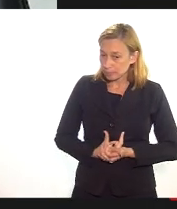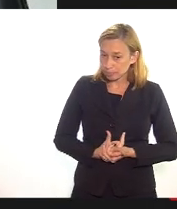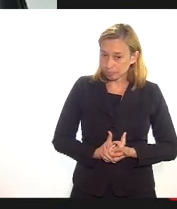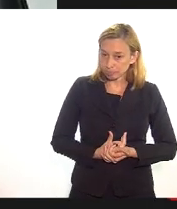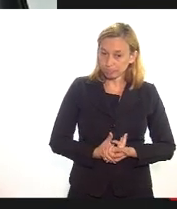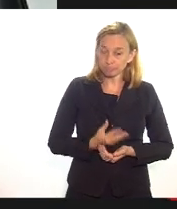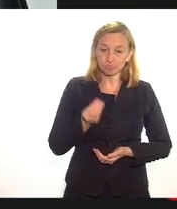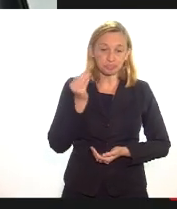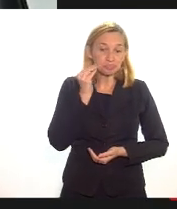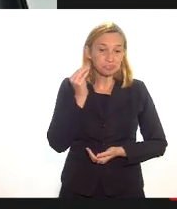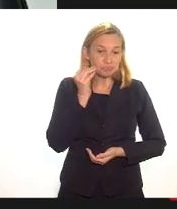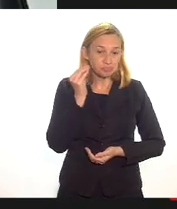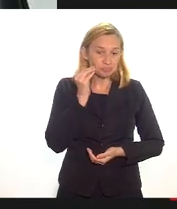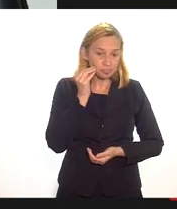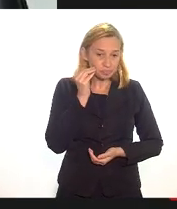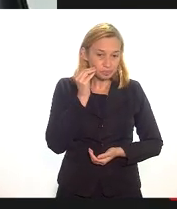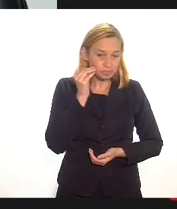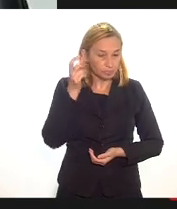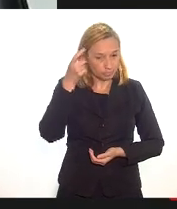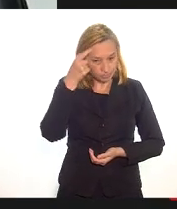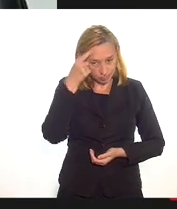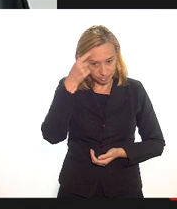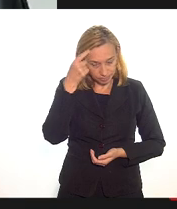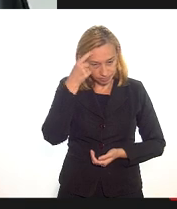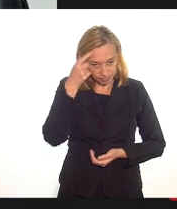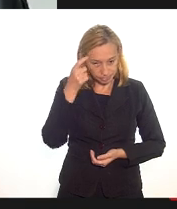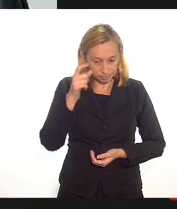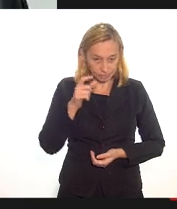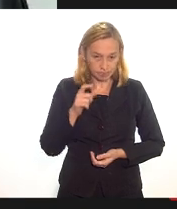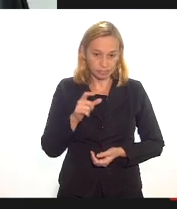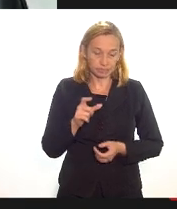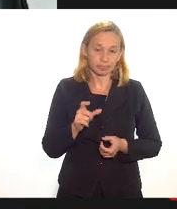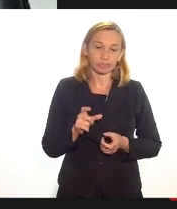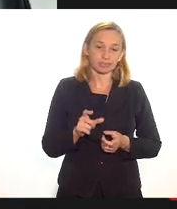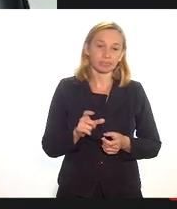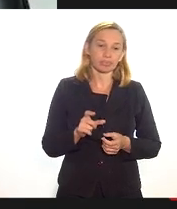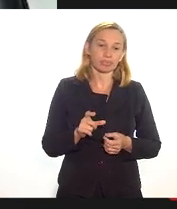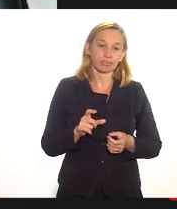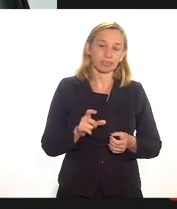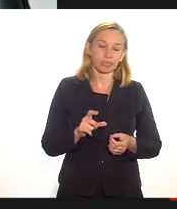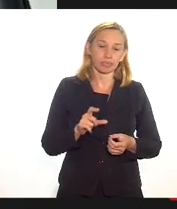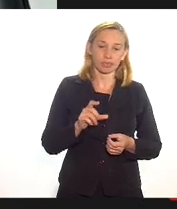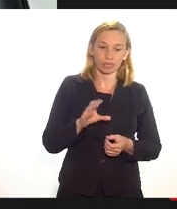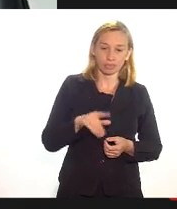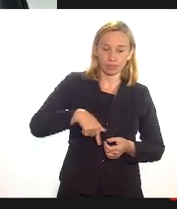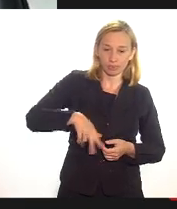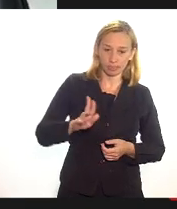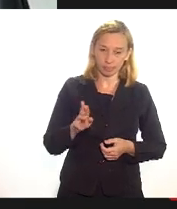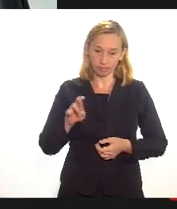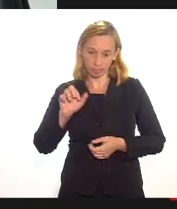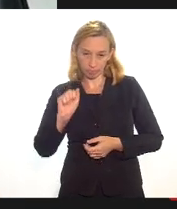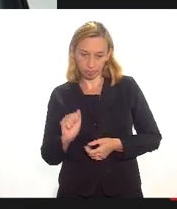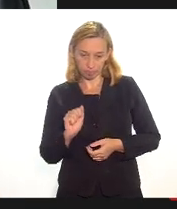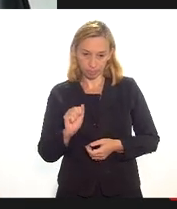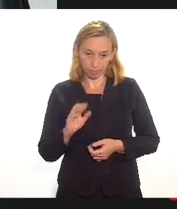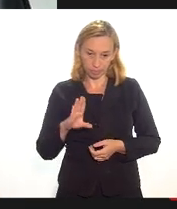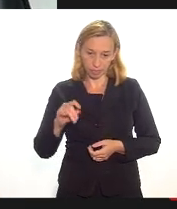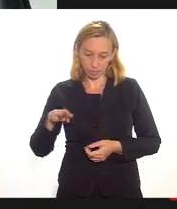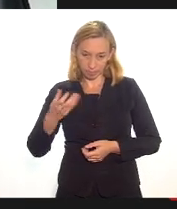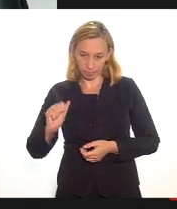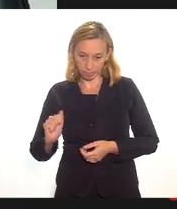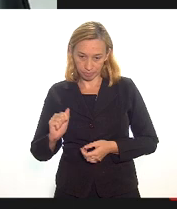aqueles testes de cognição da criancinha encaixar, tem a estrelinha, tem a bolinha, já estão postas